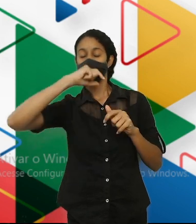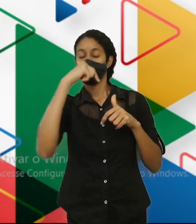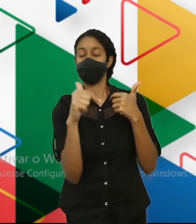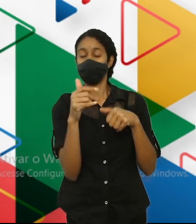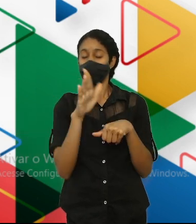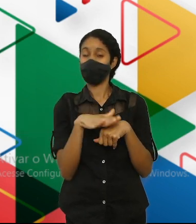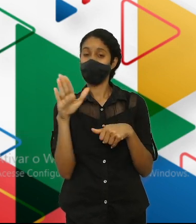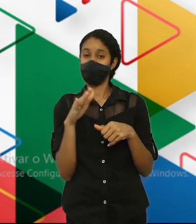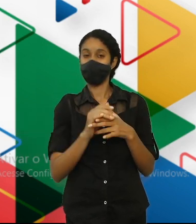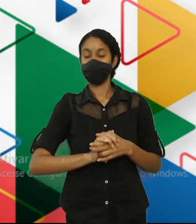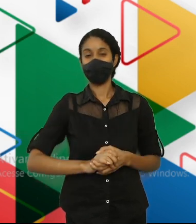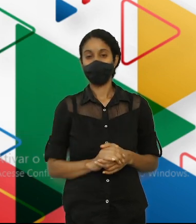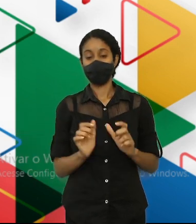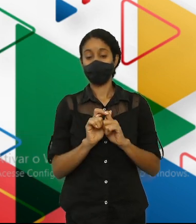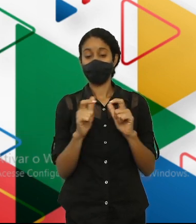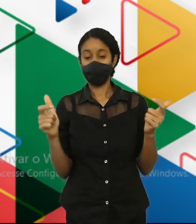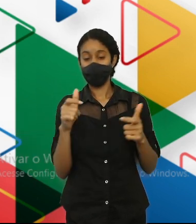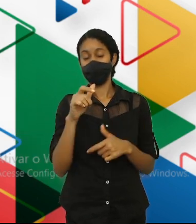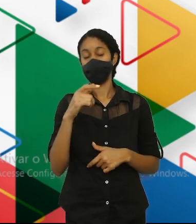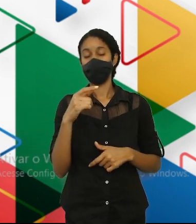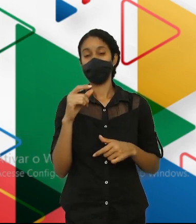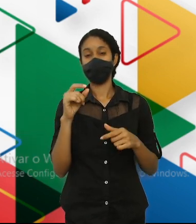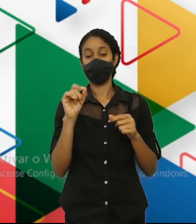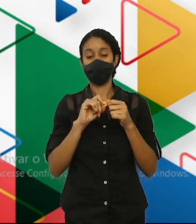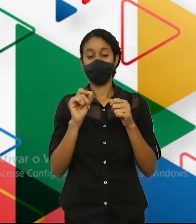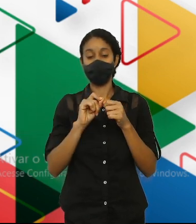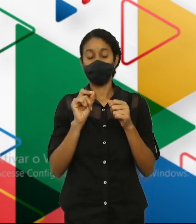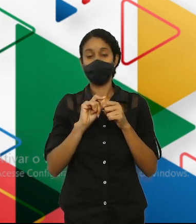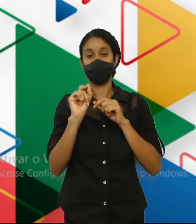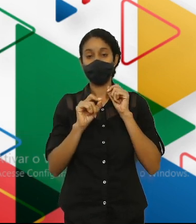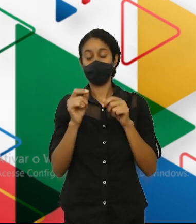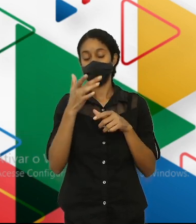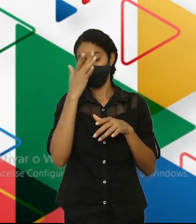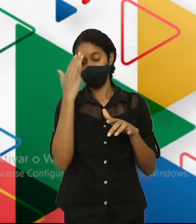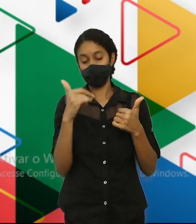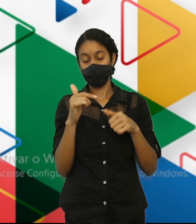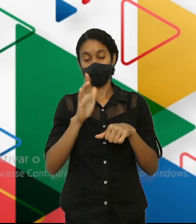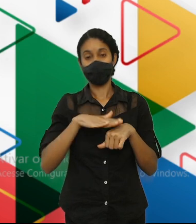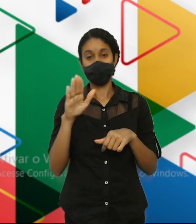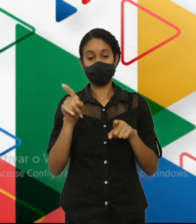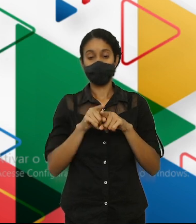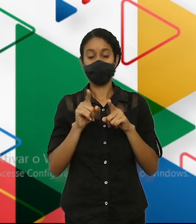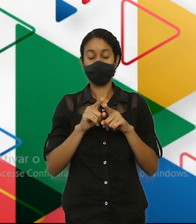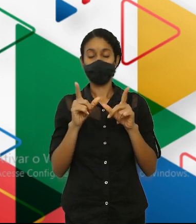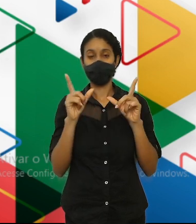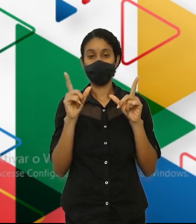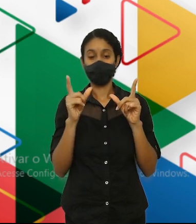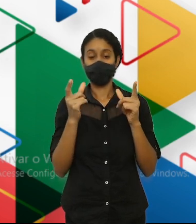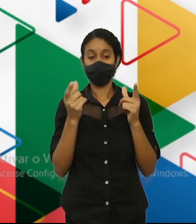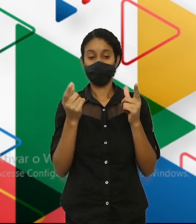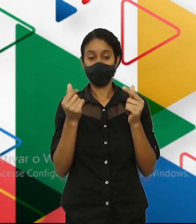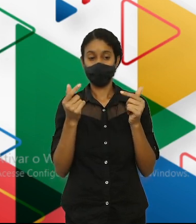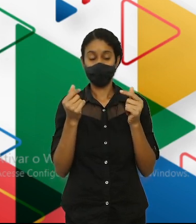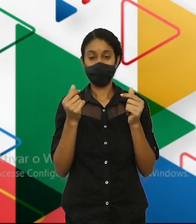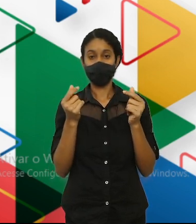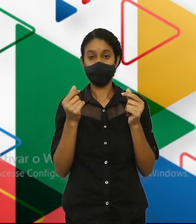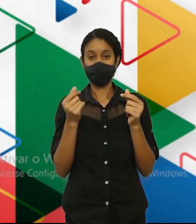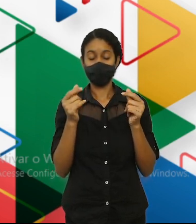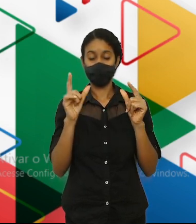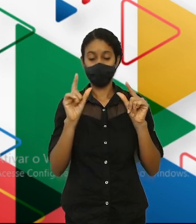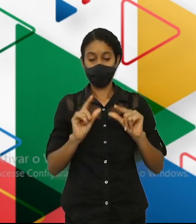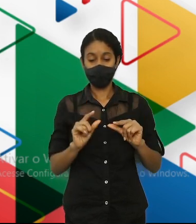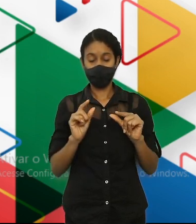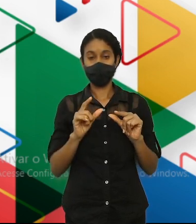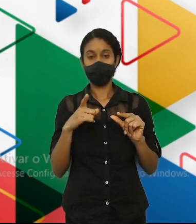Aumentar a produtividade também faz com que o trabalhador trabalhe mais. Diminuir o custo de produção, se está diminuindo o custo de produção, quem